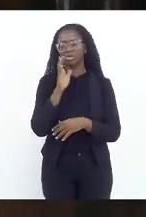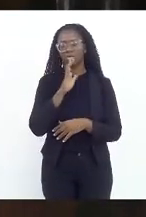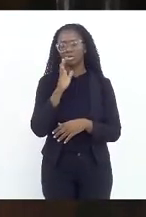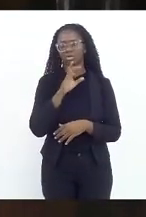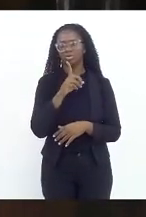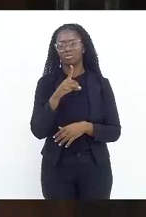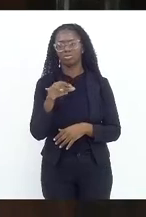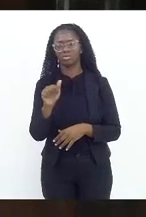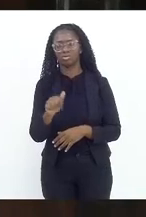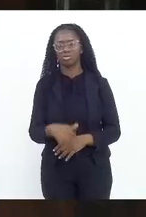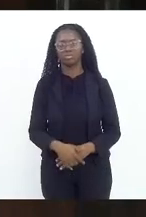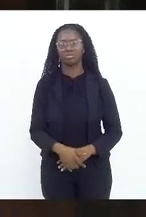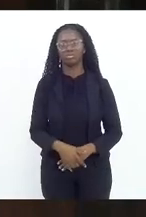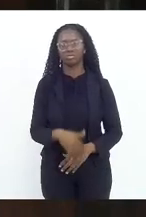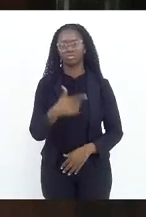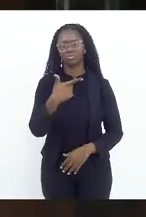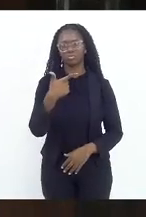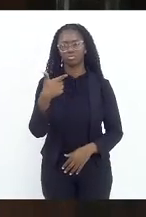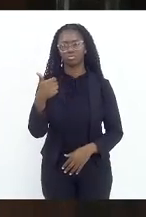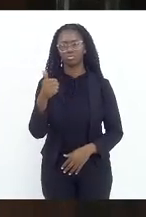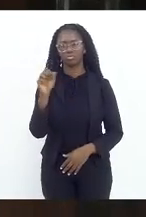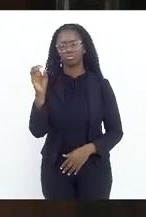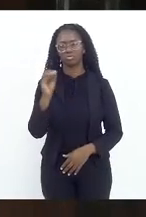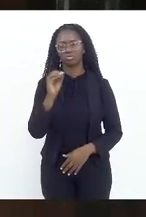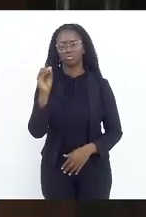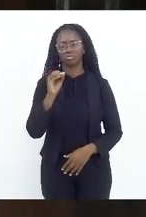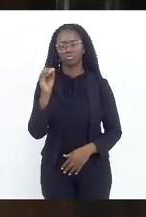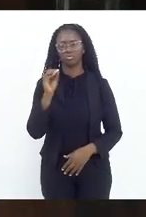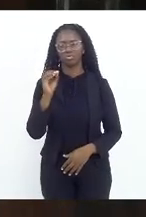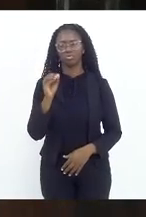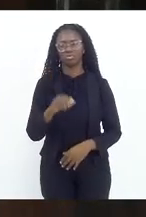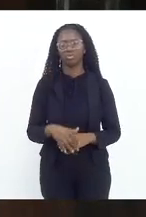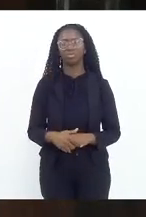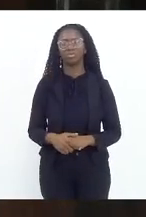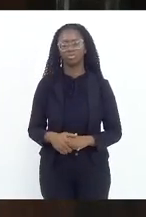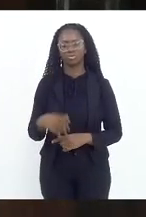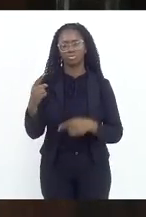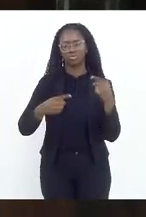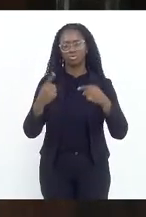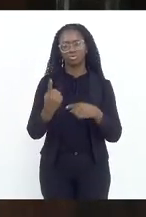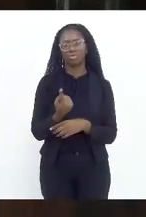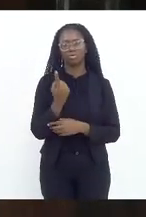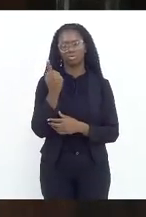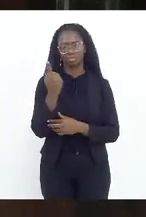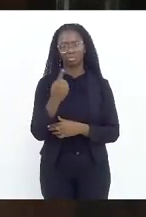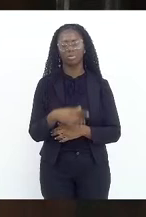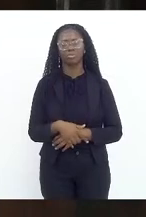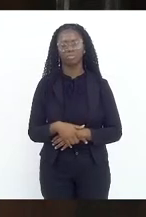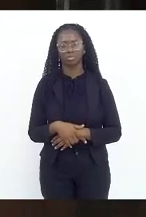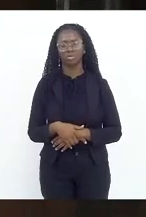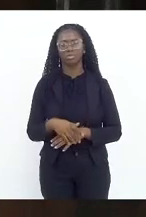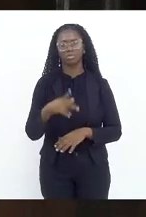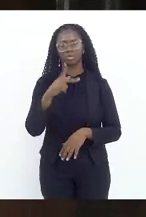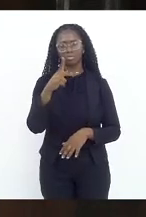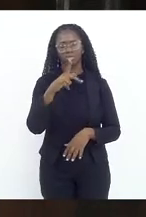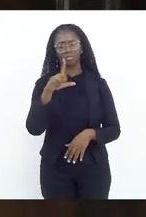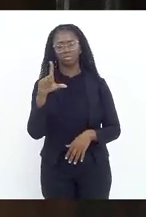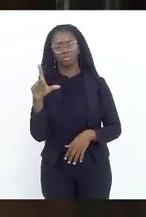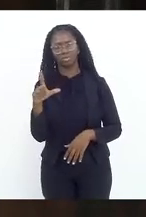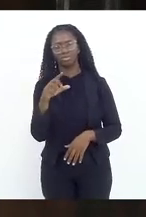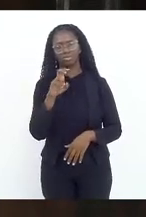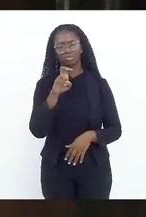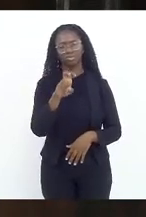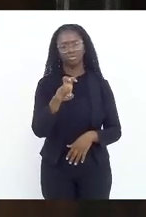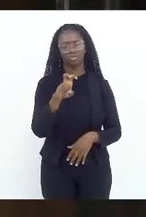dia 21 de outubro de 2021. Em regime de urgência, em discussão única, projeto de lei número 5.010 de 2021,